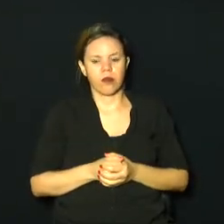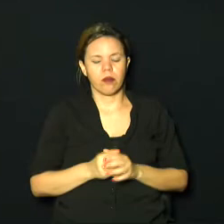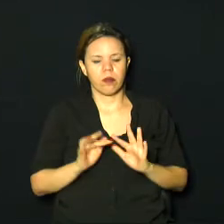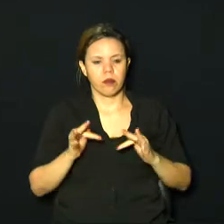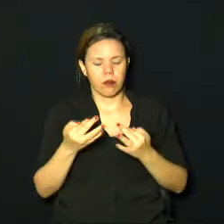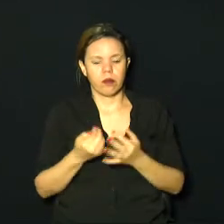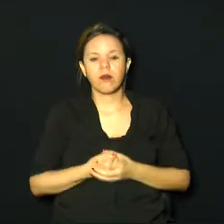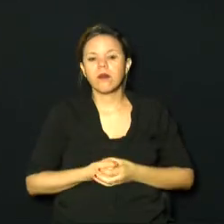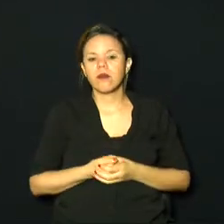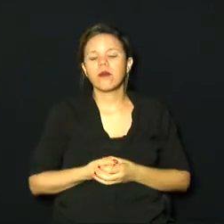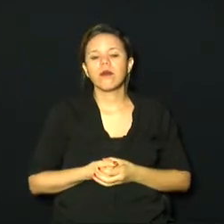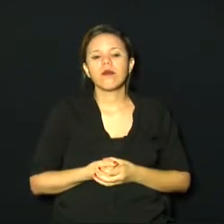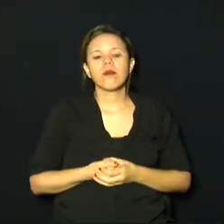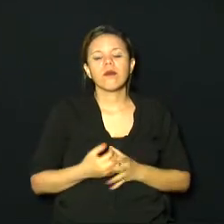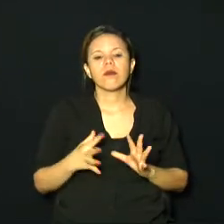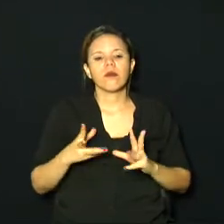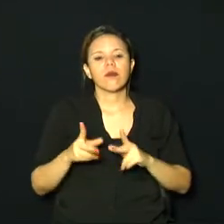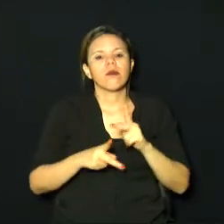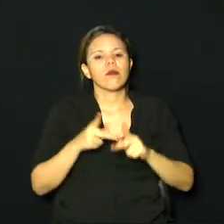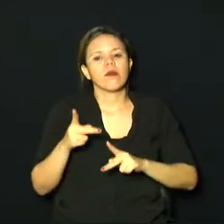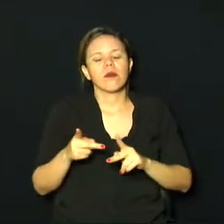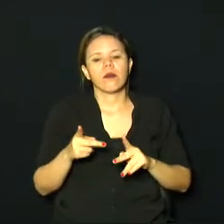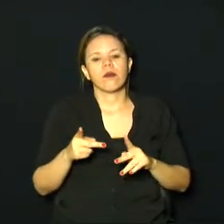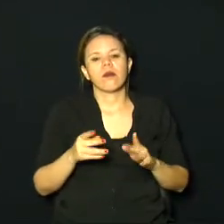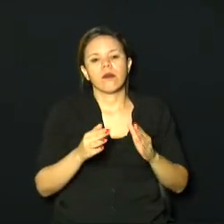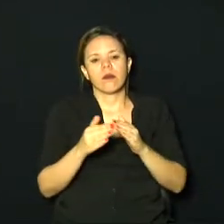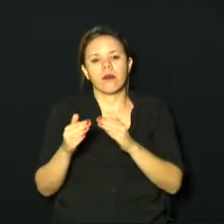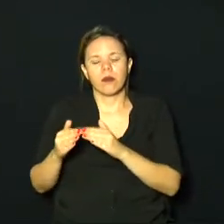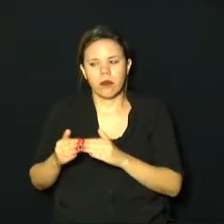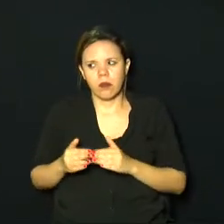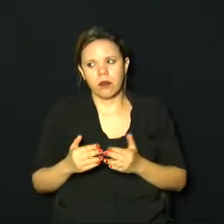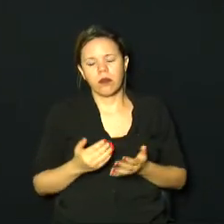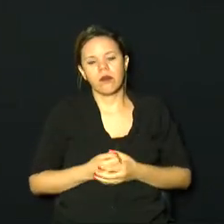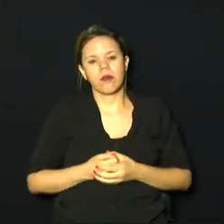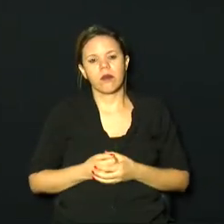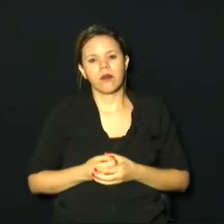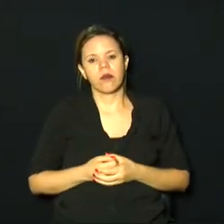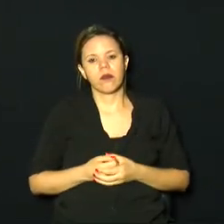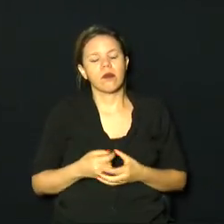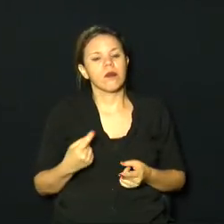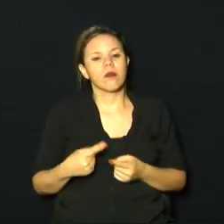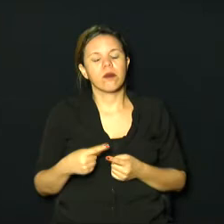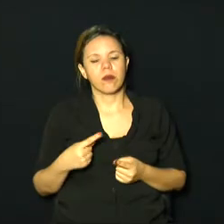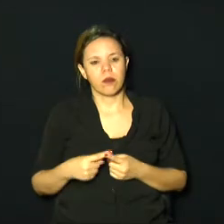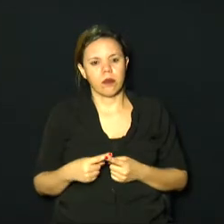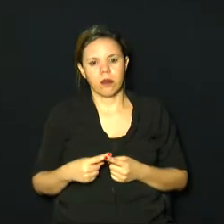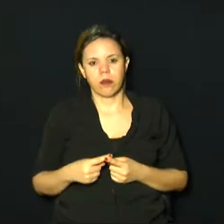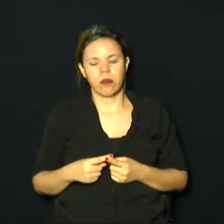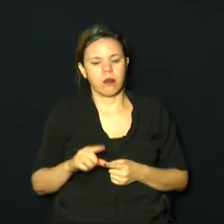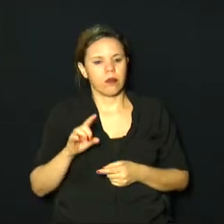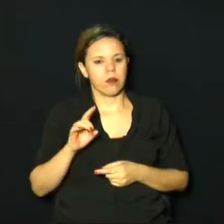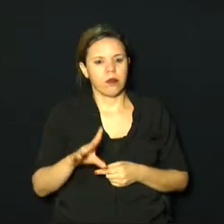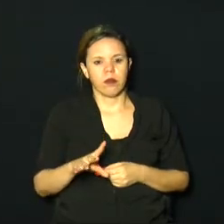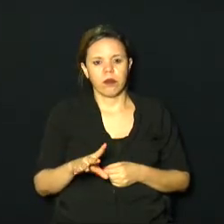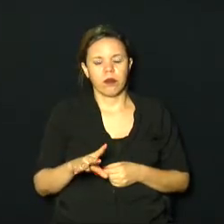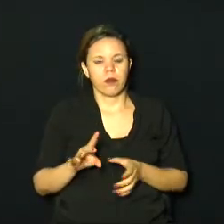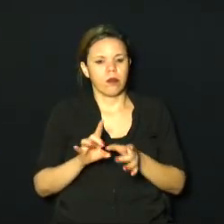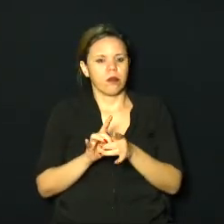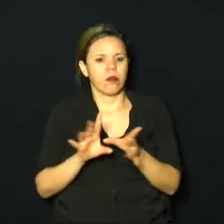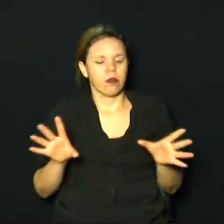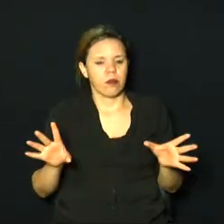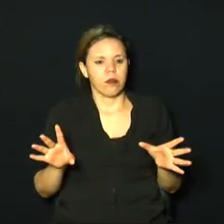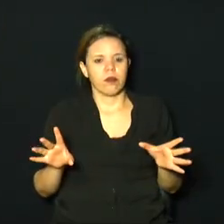famílias, para todos os ocupantes de ocupação. Por quê? Porque eles não estão só por mera liberalidade, porque